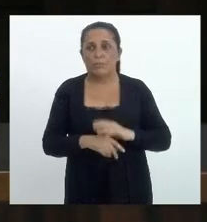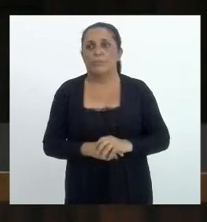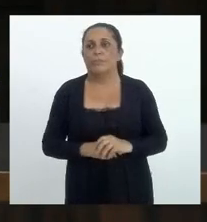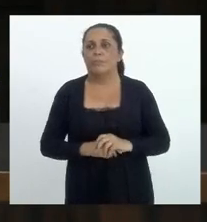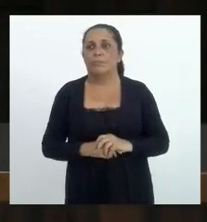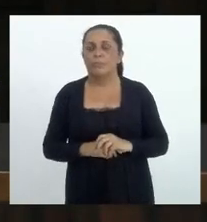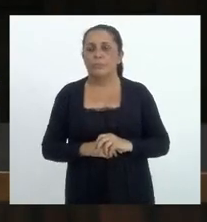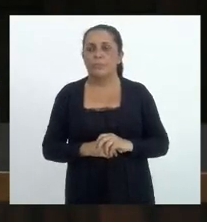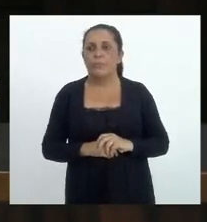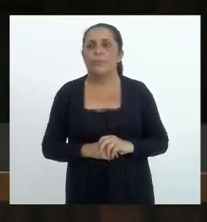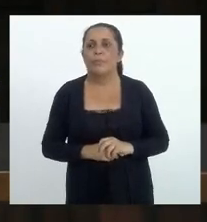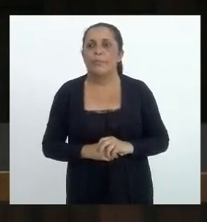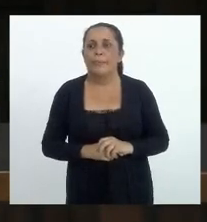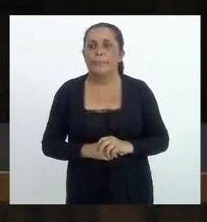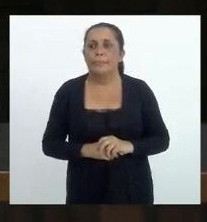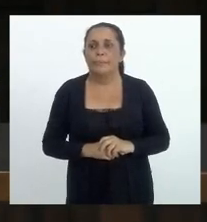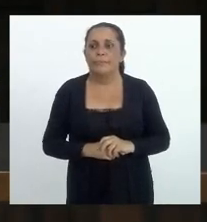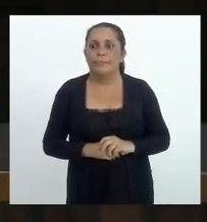Quanto